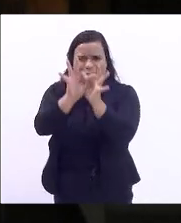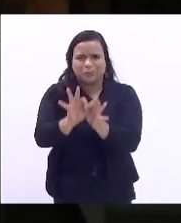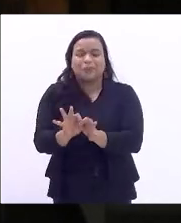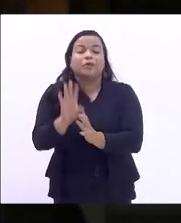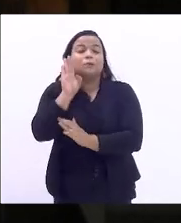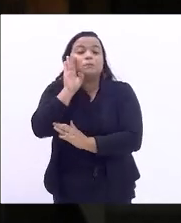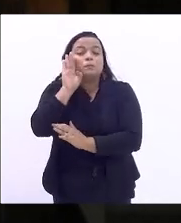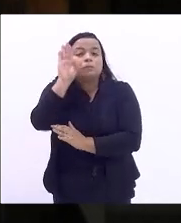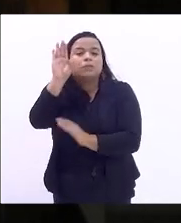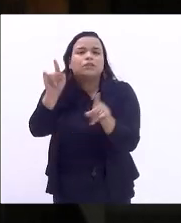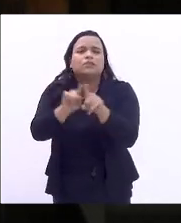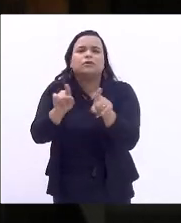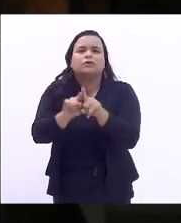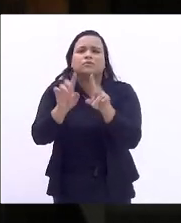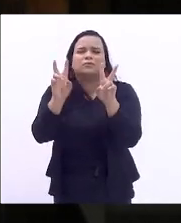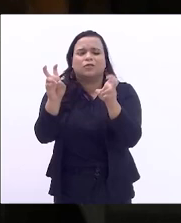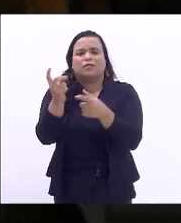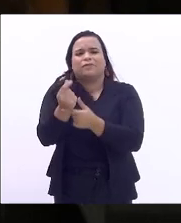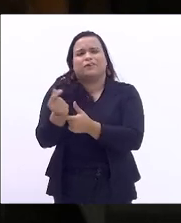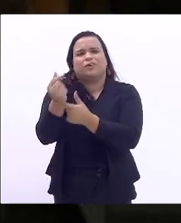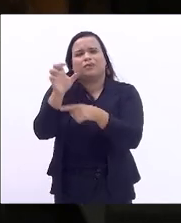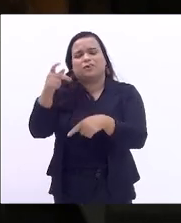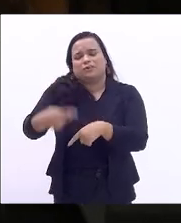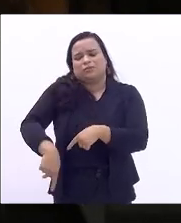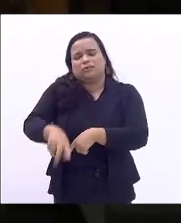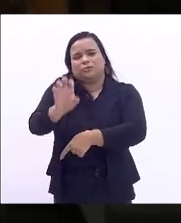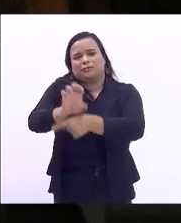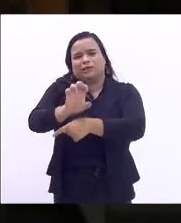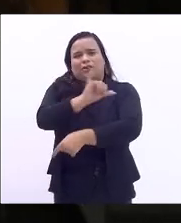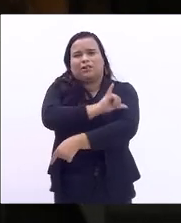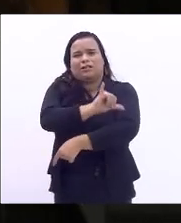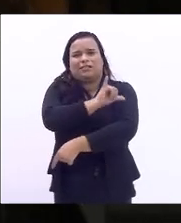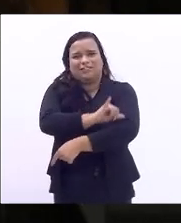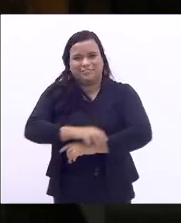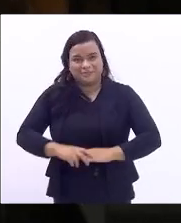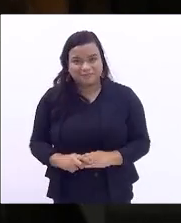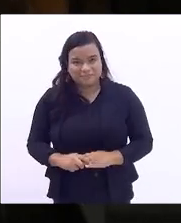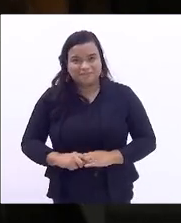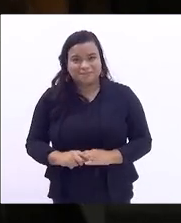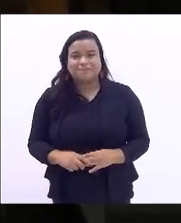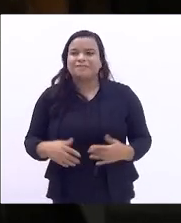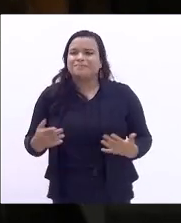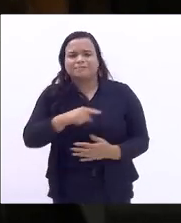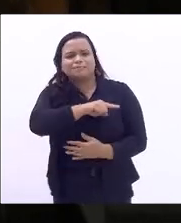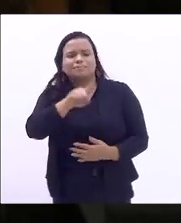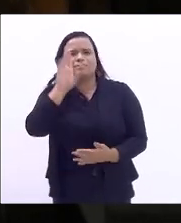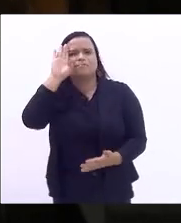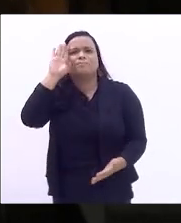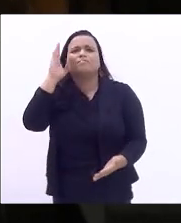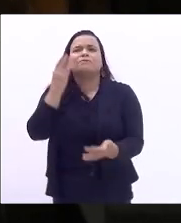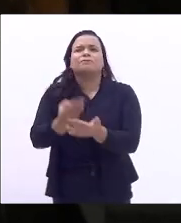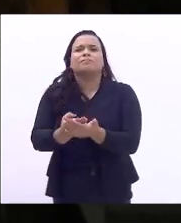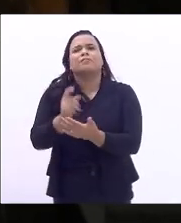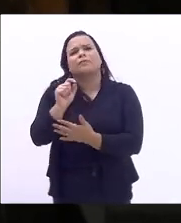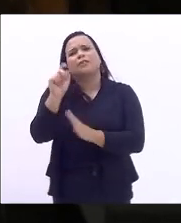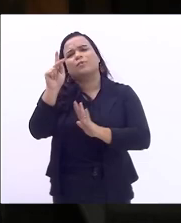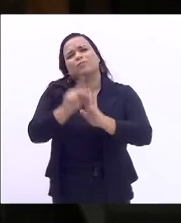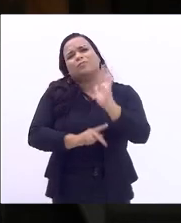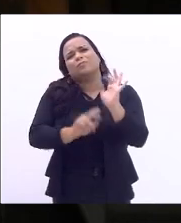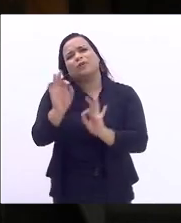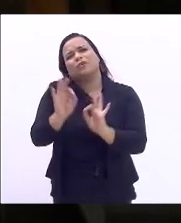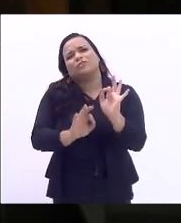e principalmente para as Finanças do Estado do Rio de Janeiro que acreditou no